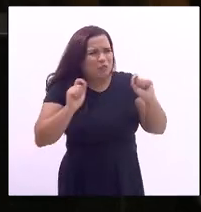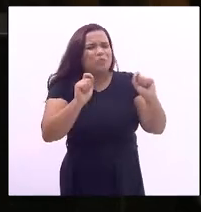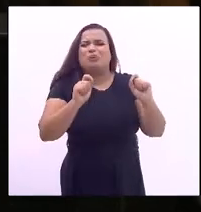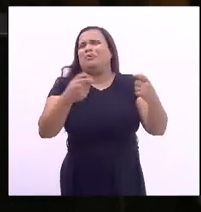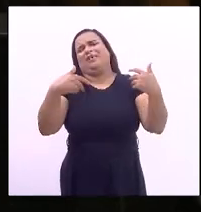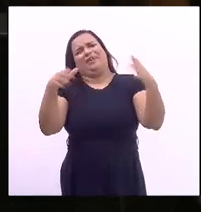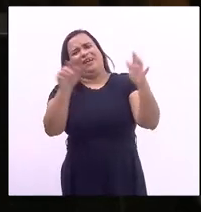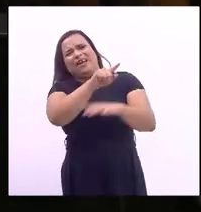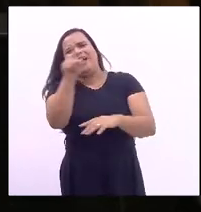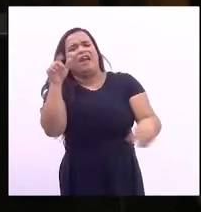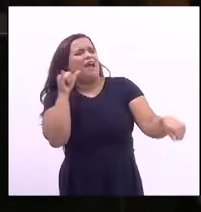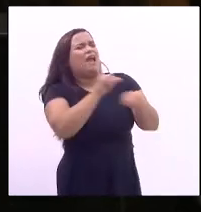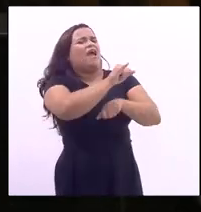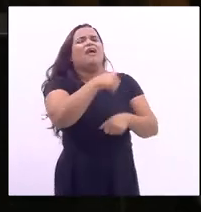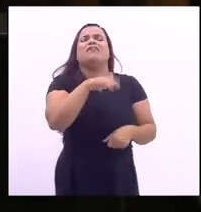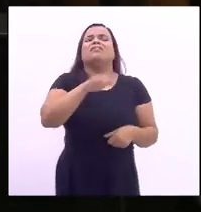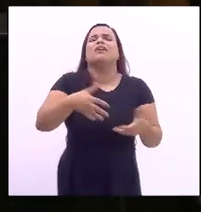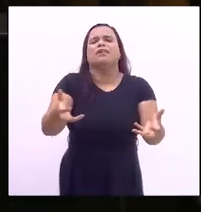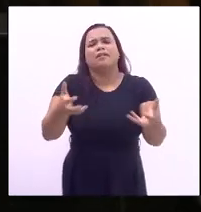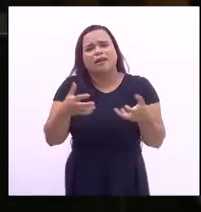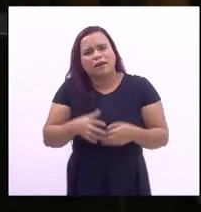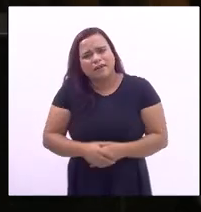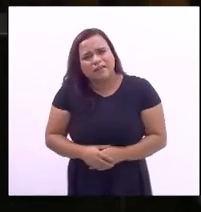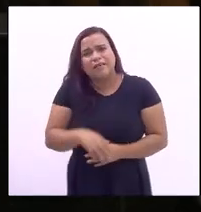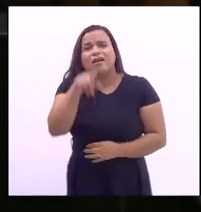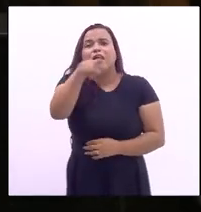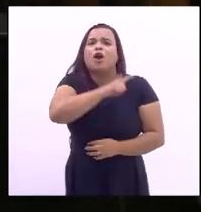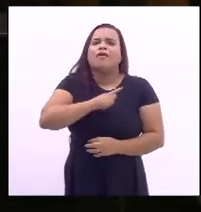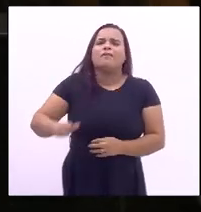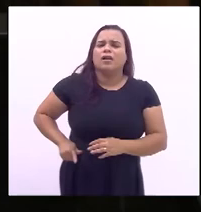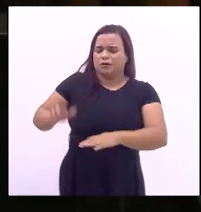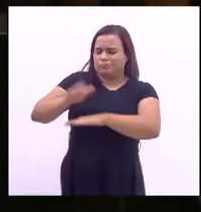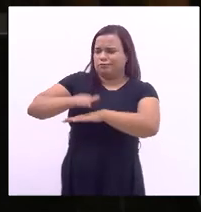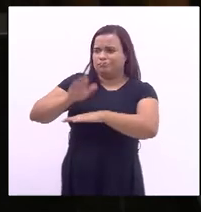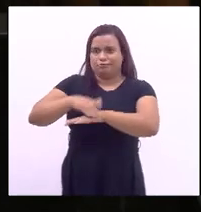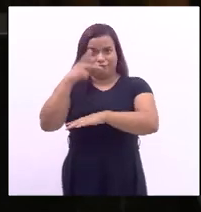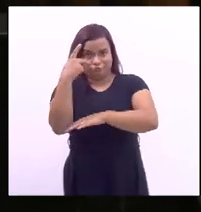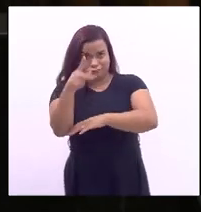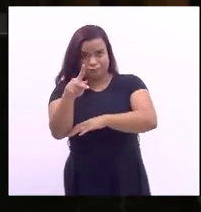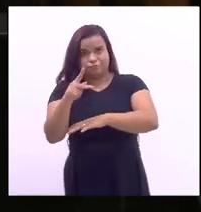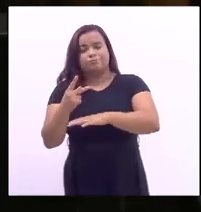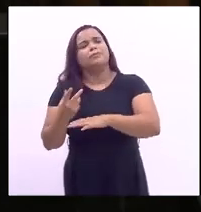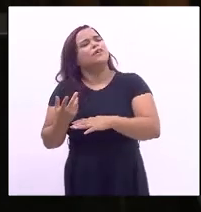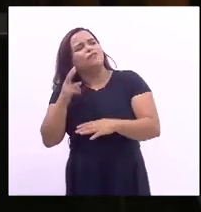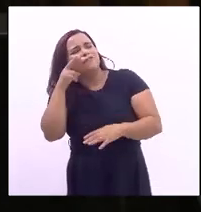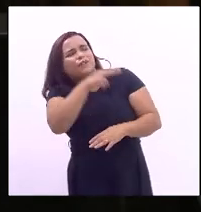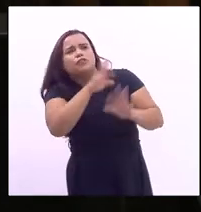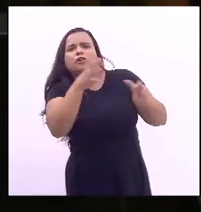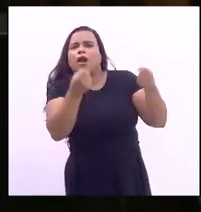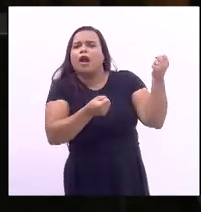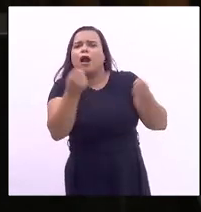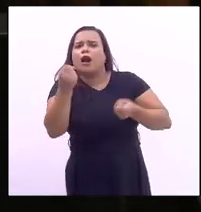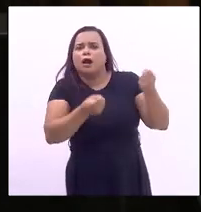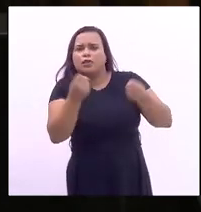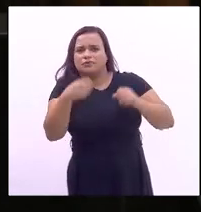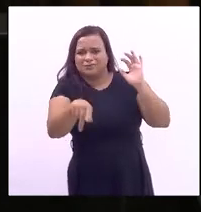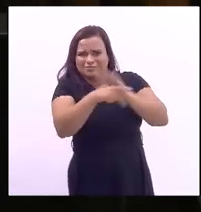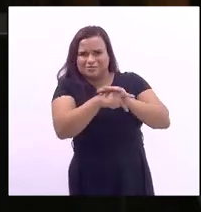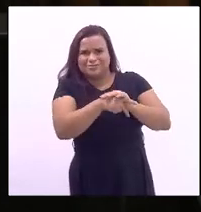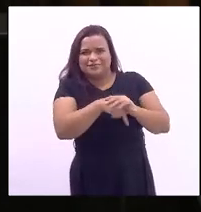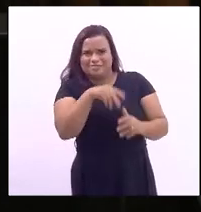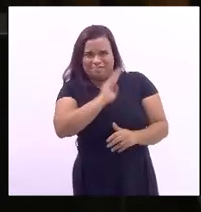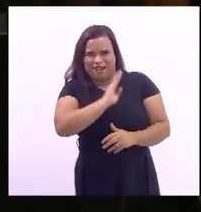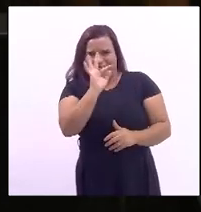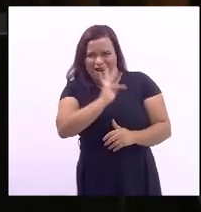querem enganar a quem Governador O senhor já viu como estão as viaturas dos batalhões da